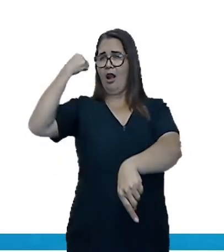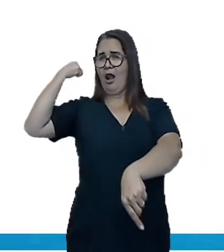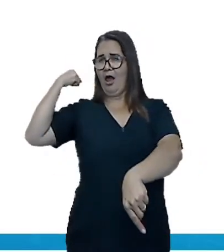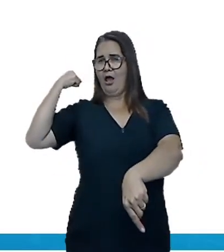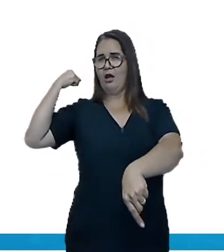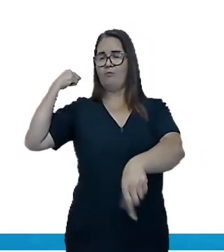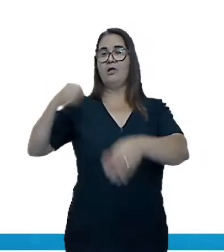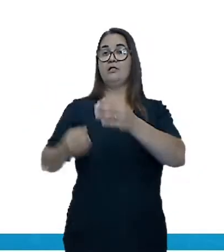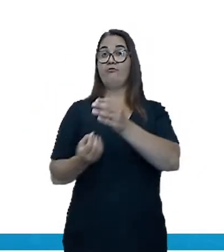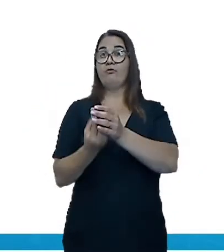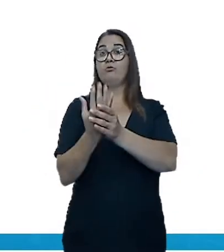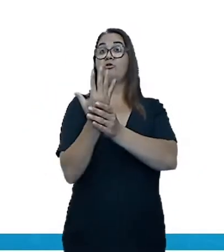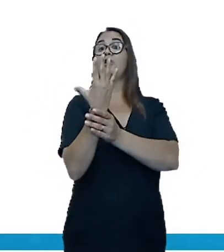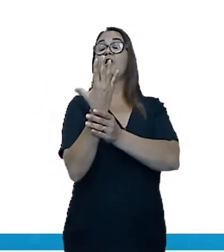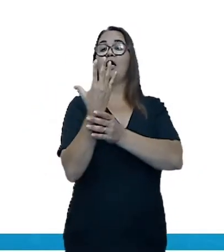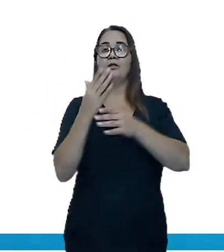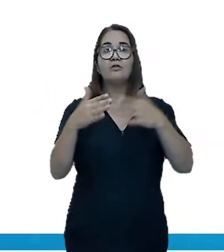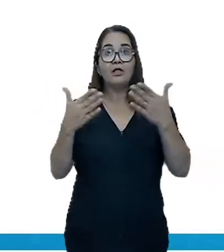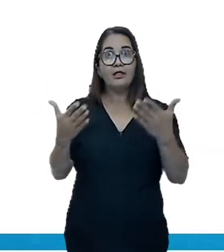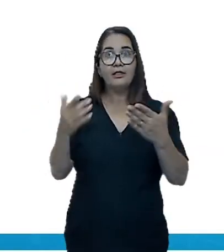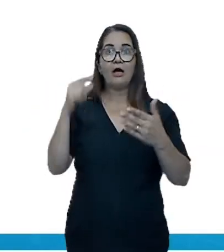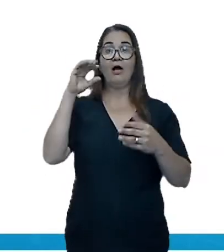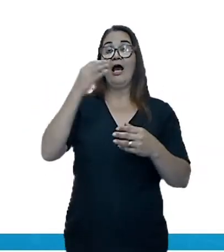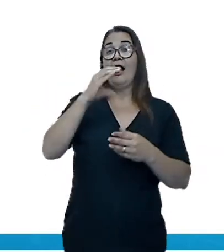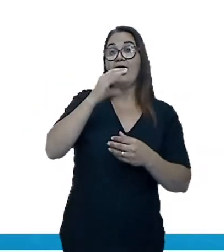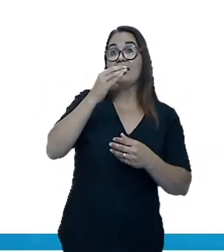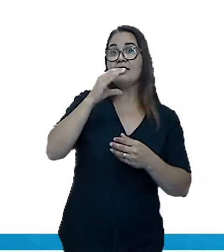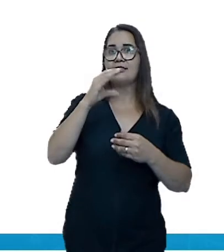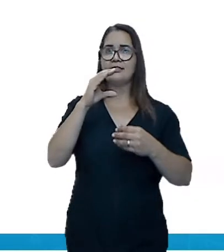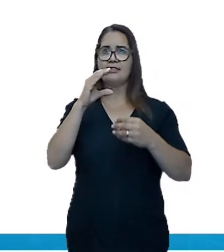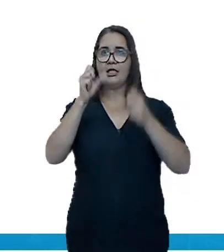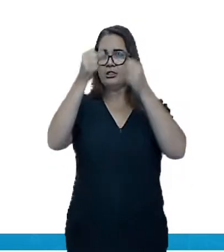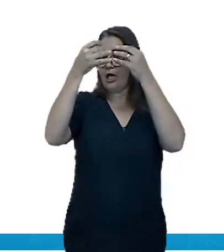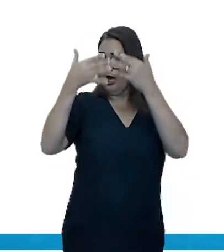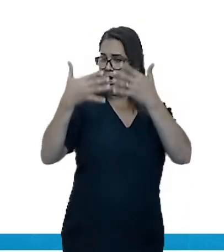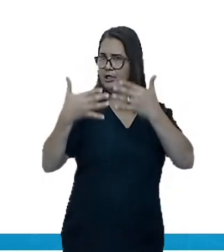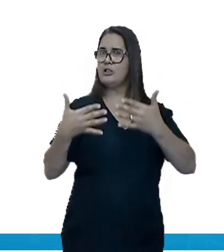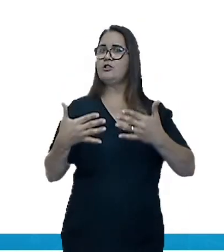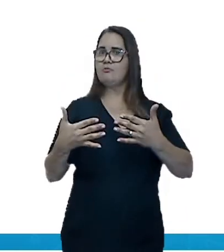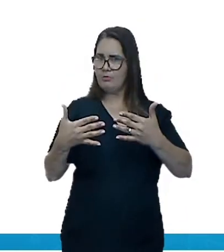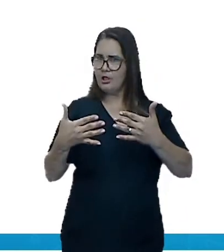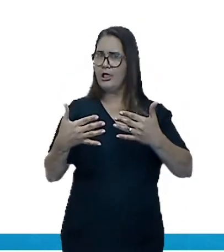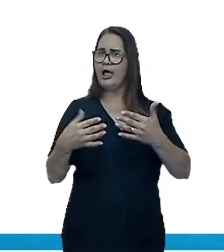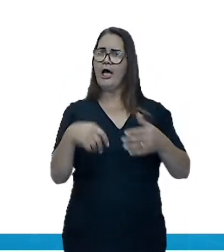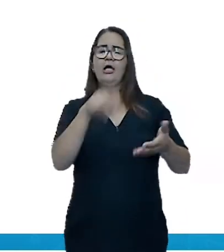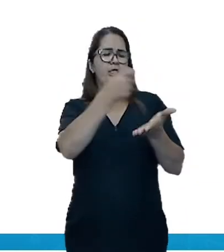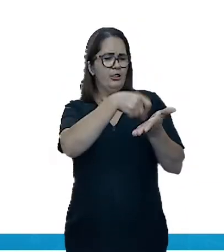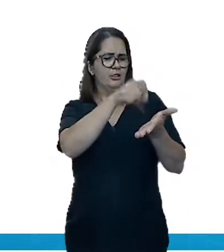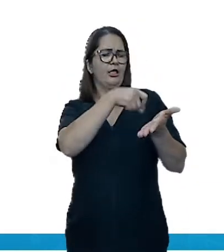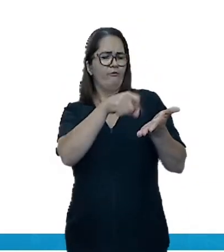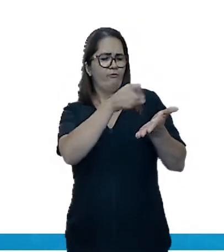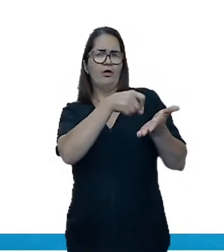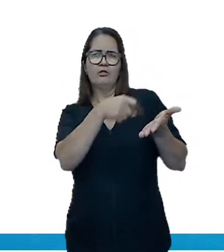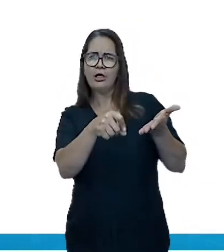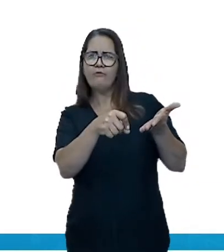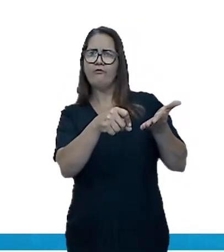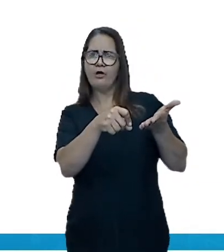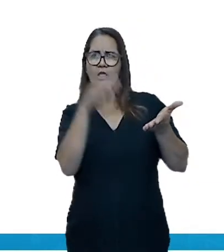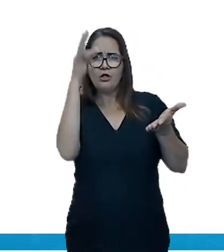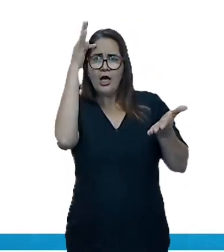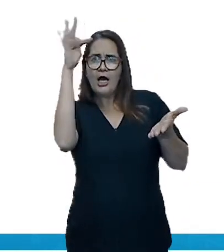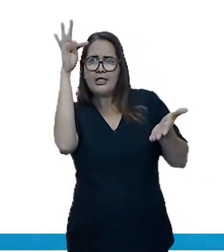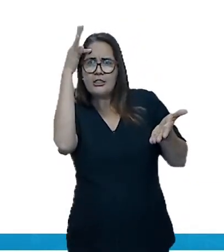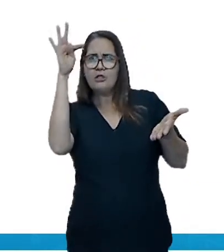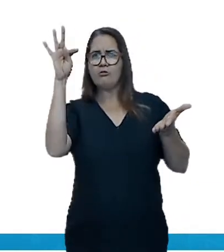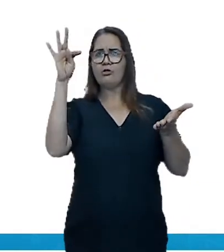teoria aceita pela ciência para explicar como surgiu a enorme diversidade de seres